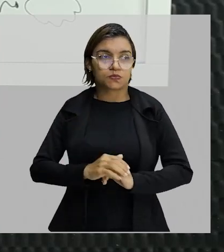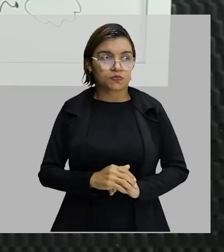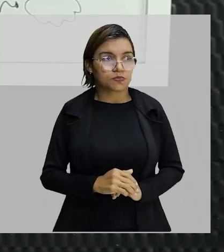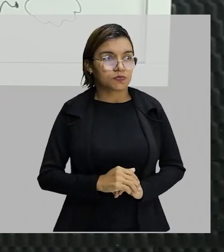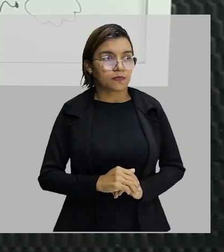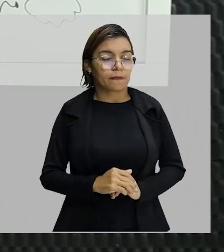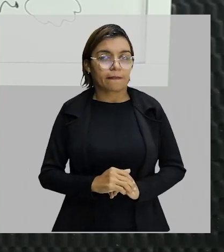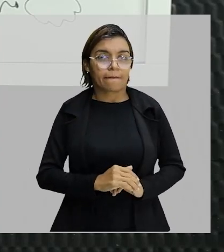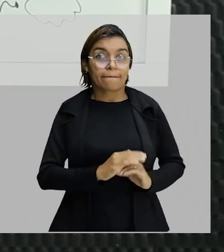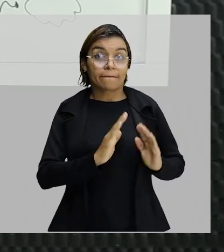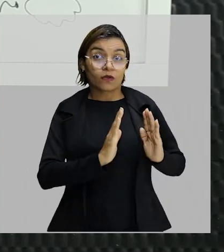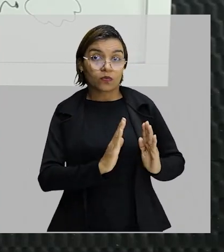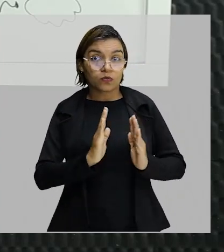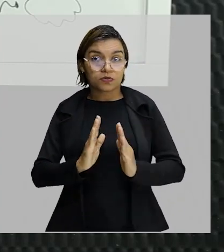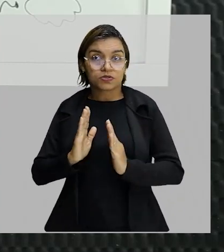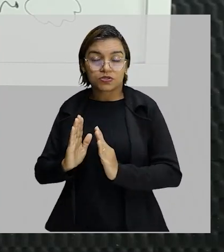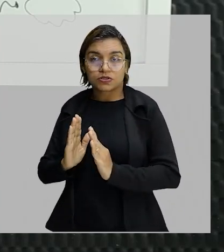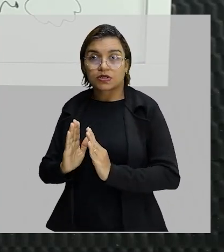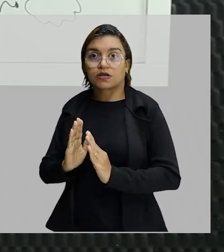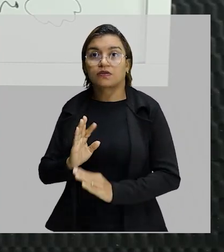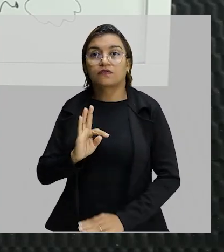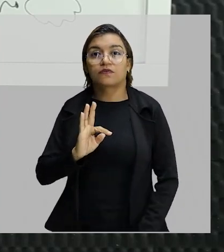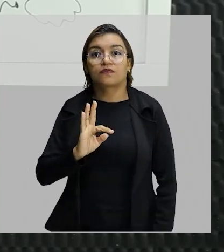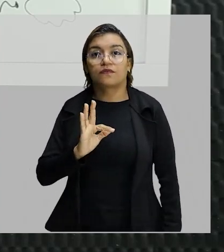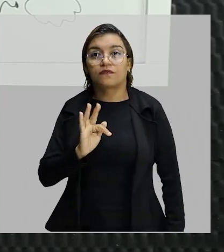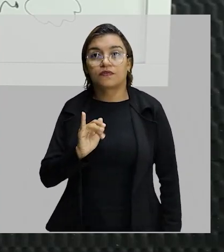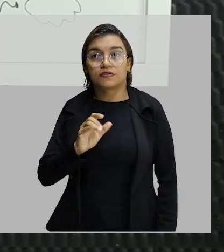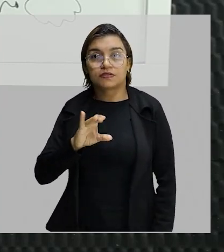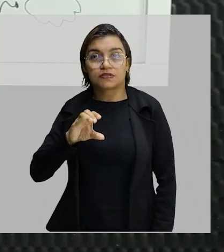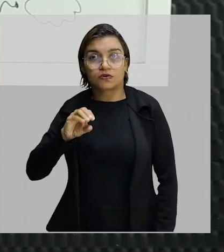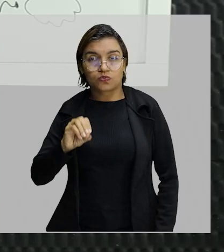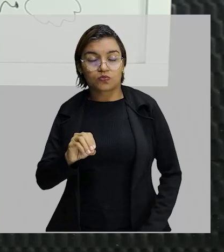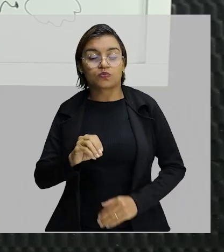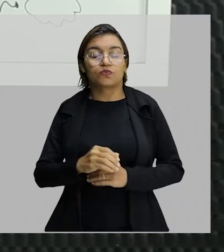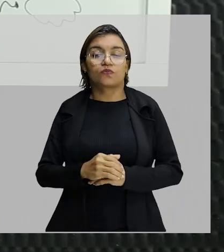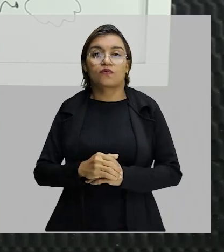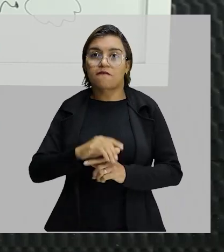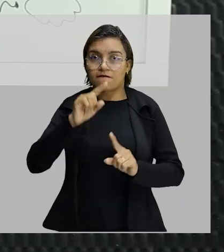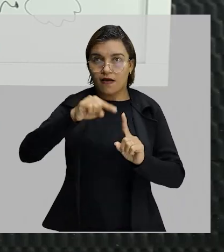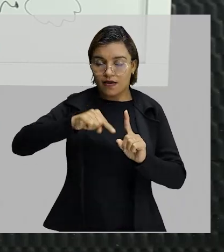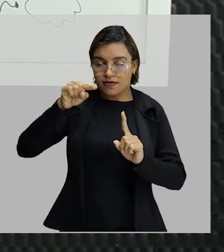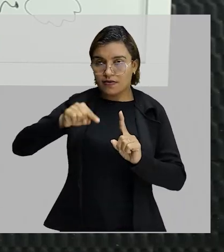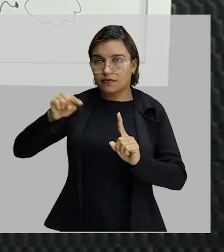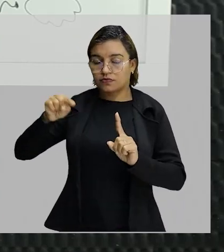o estado físico variando